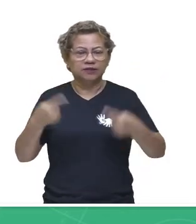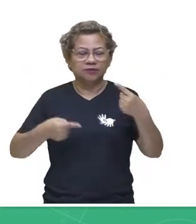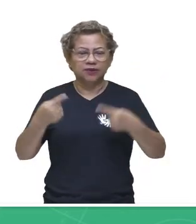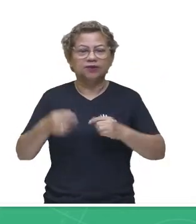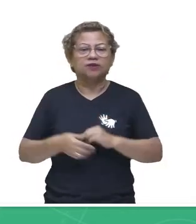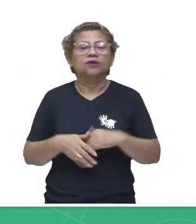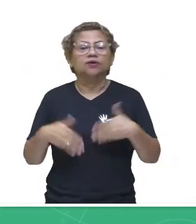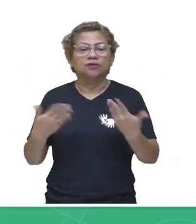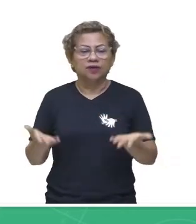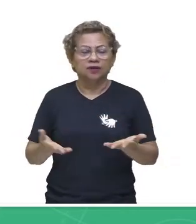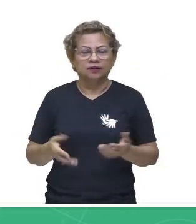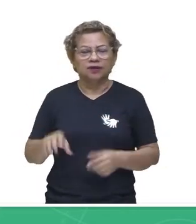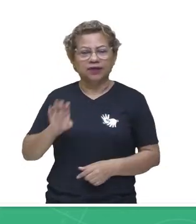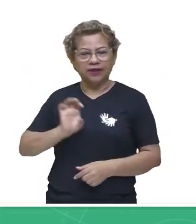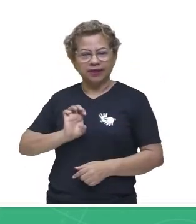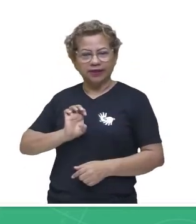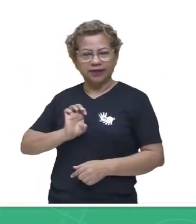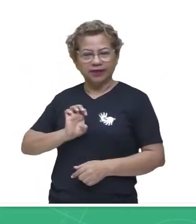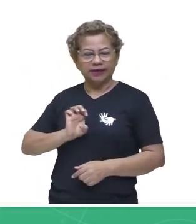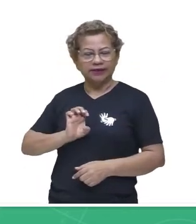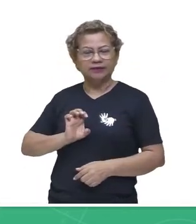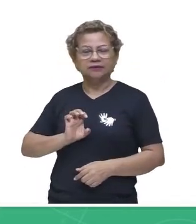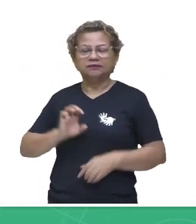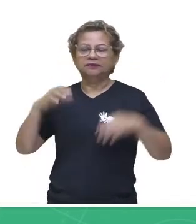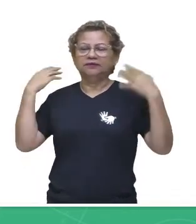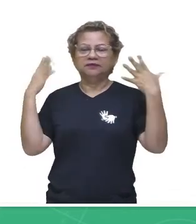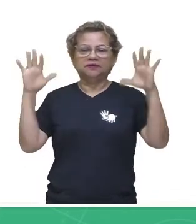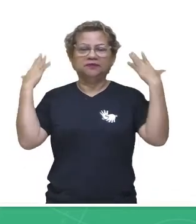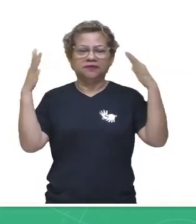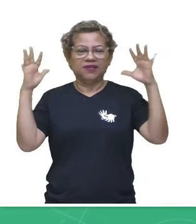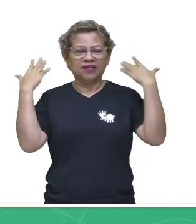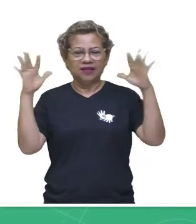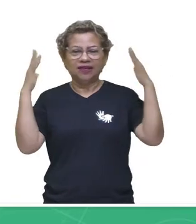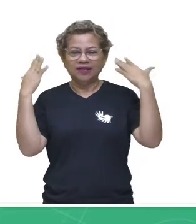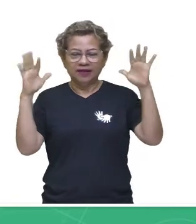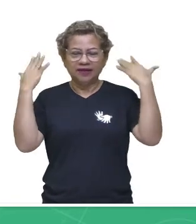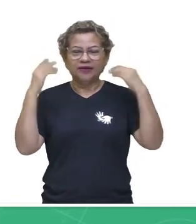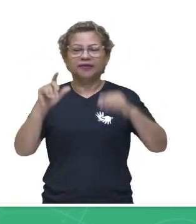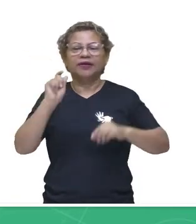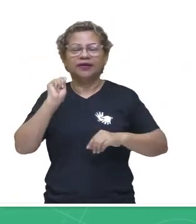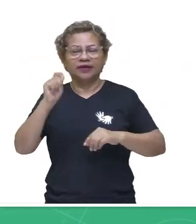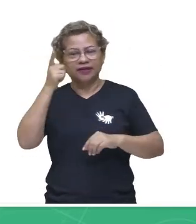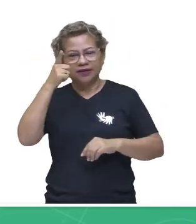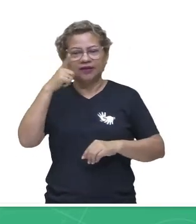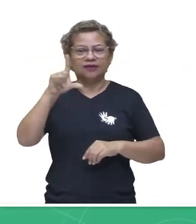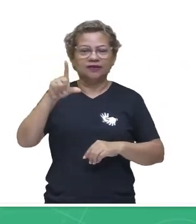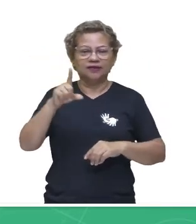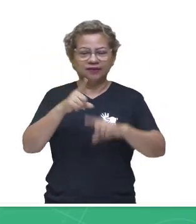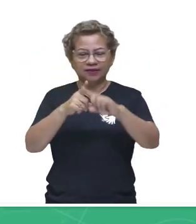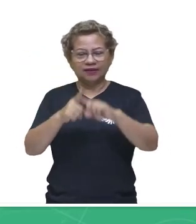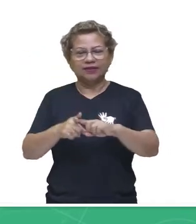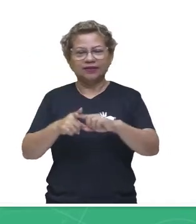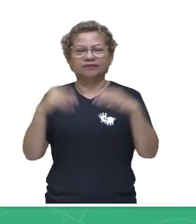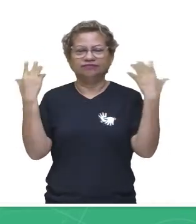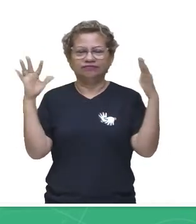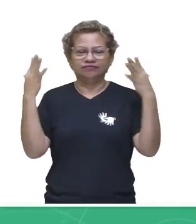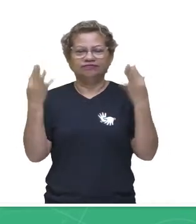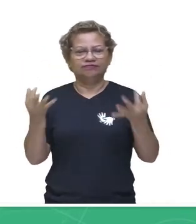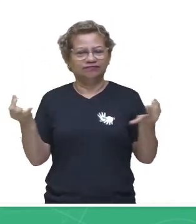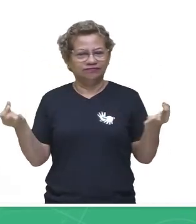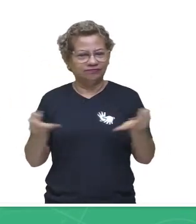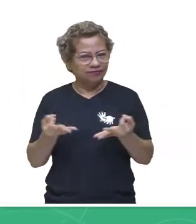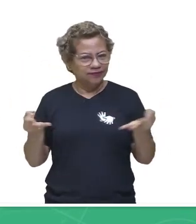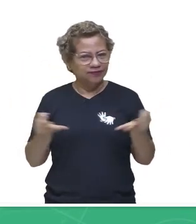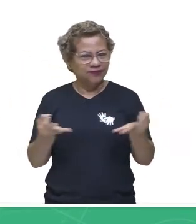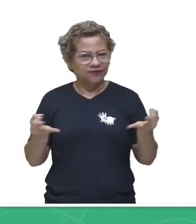filosofia iluminista. Foi os iluministas que começaram com essas ideias todas aí. Perfeito? Porque a